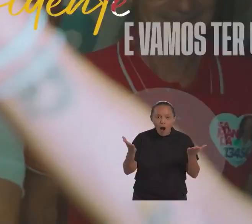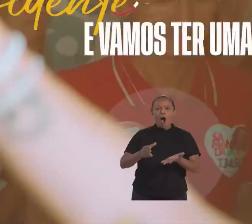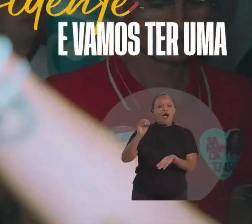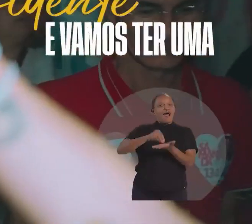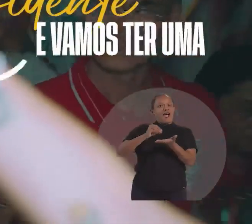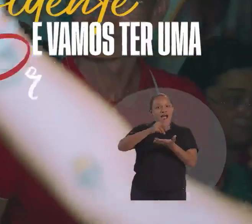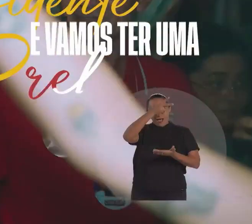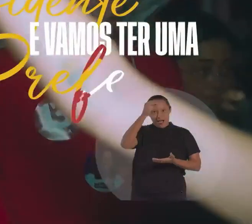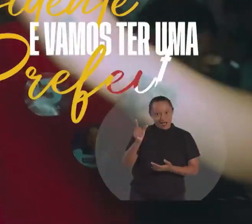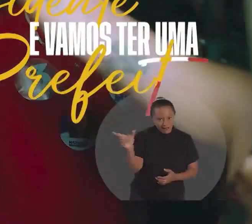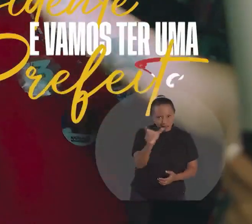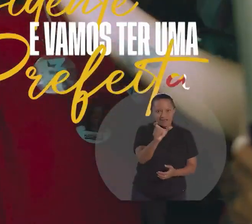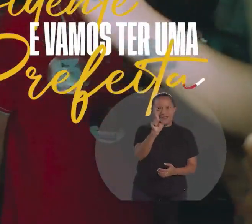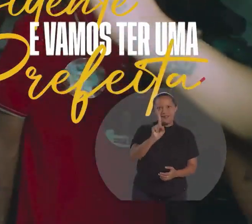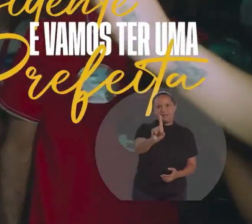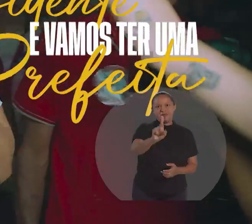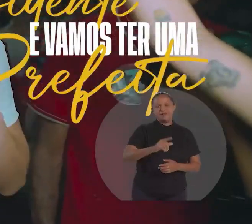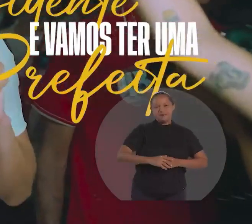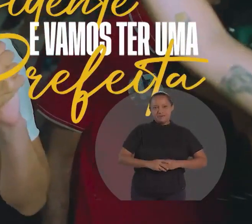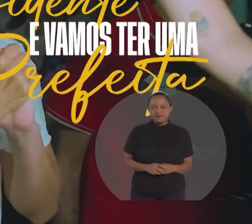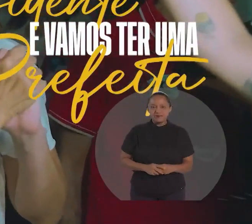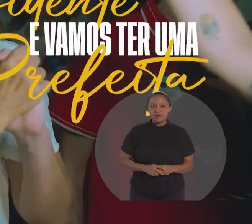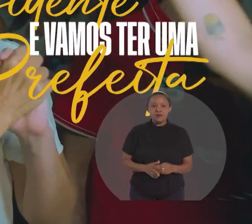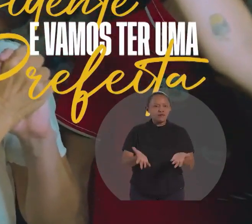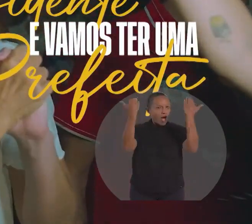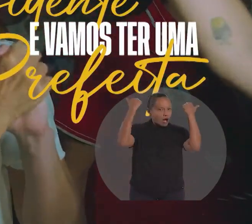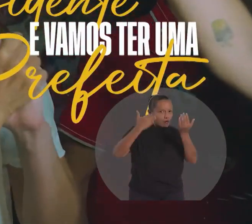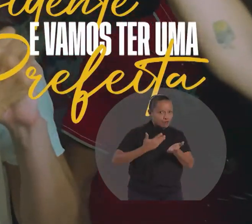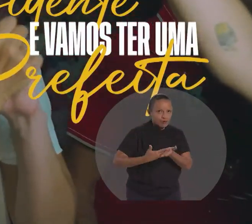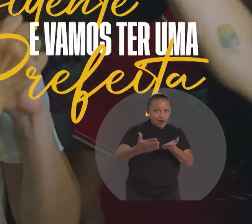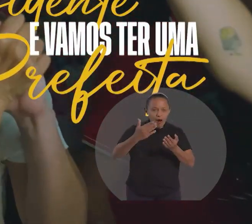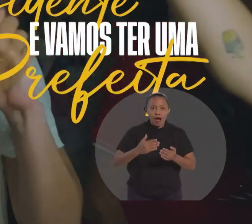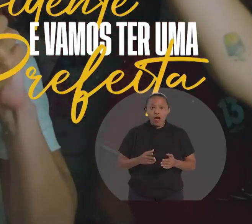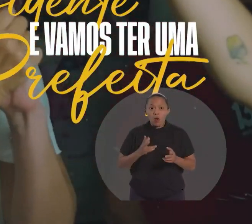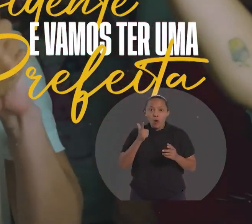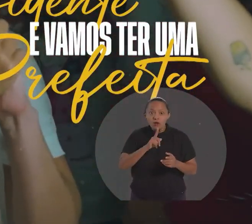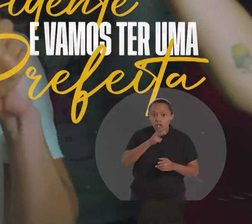Já temos presidente, agora vamos ter uma prefeita. É isso.